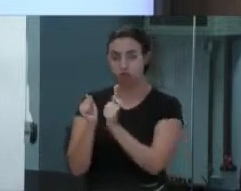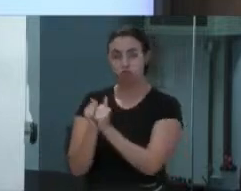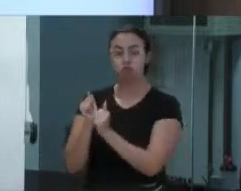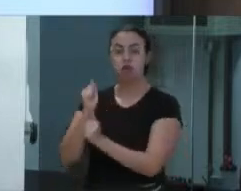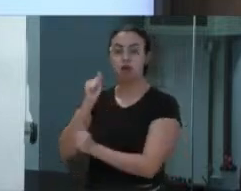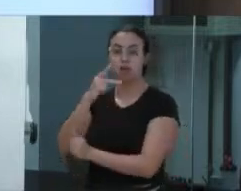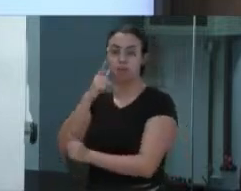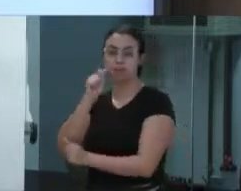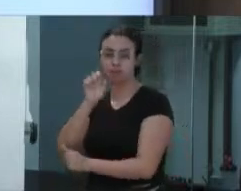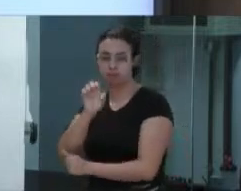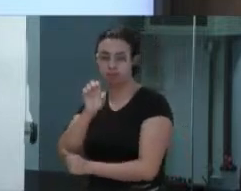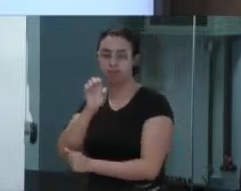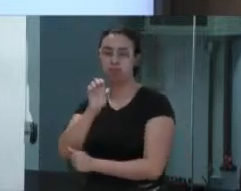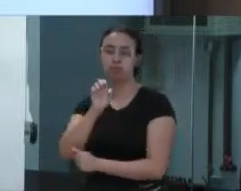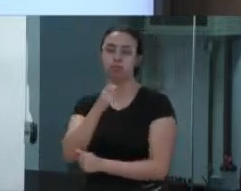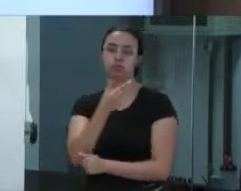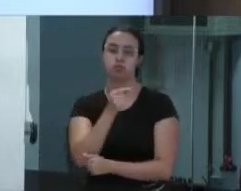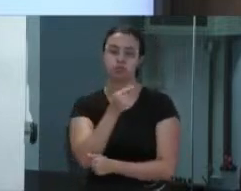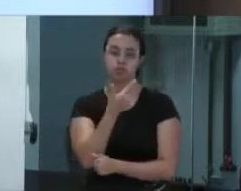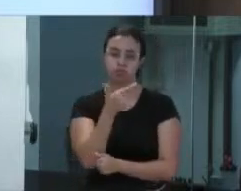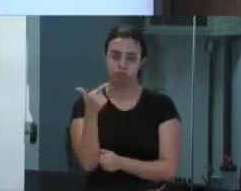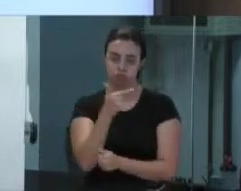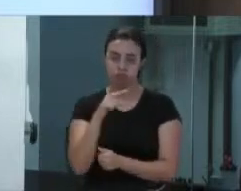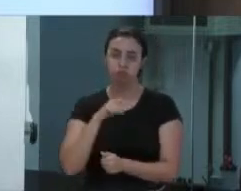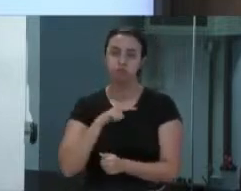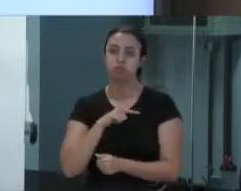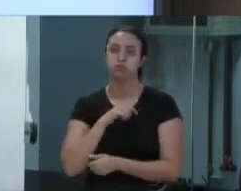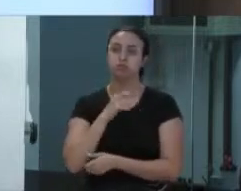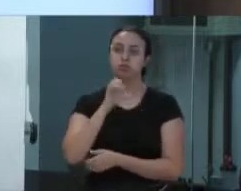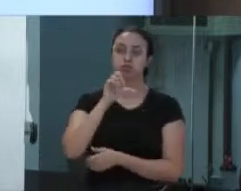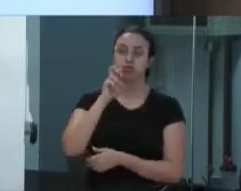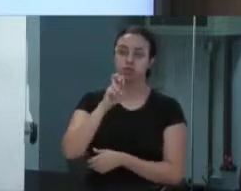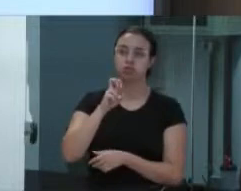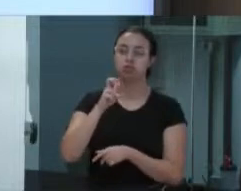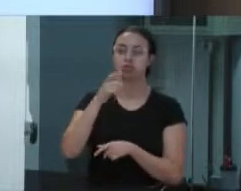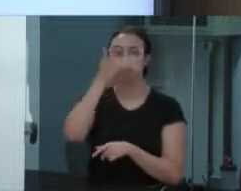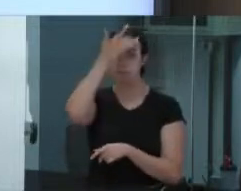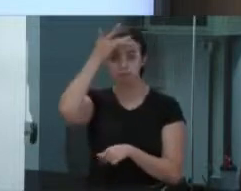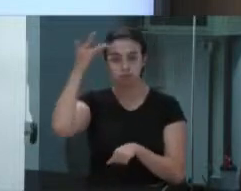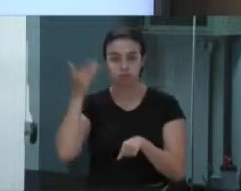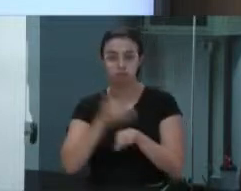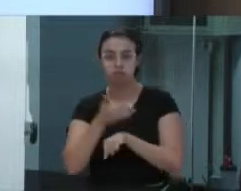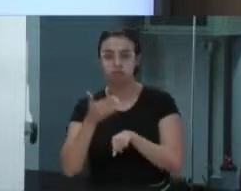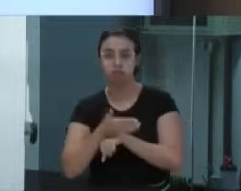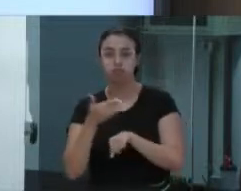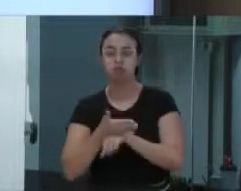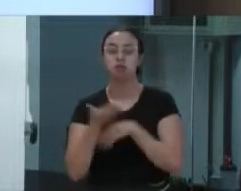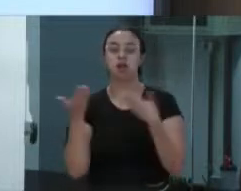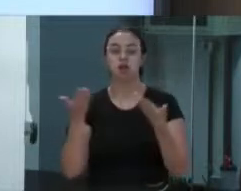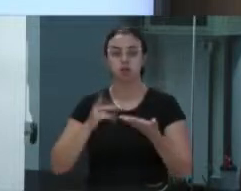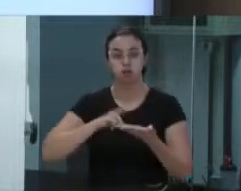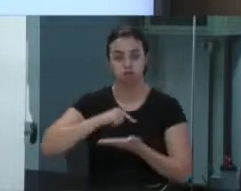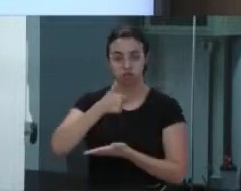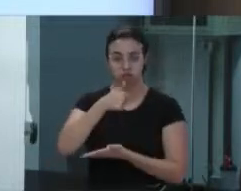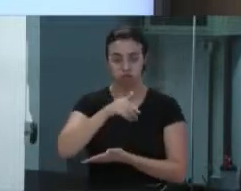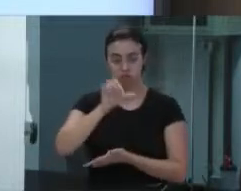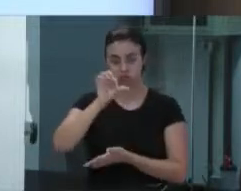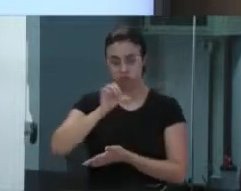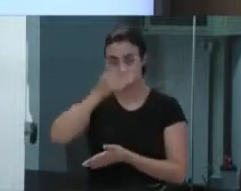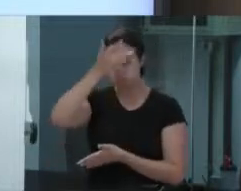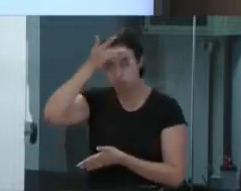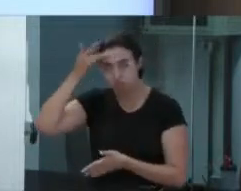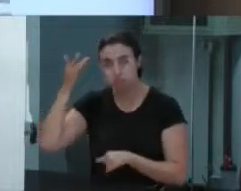tivemos em 2022 95 usuários inseridos, né, e agora, até o primeiro semestre, nós já tivemos 79 usuários